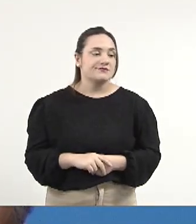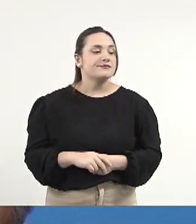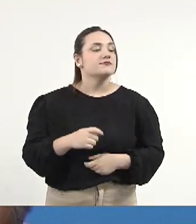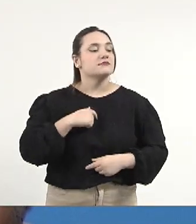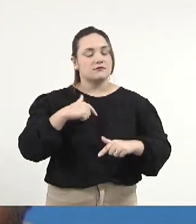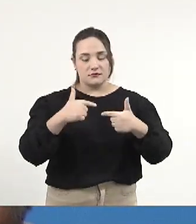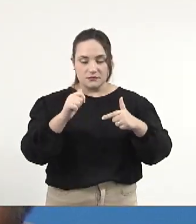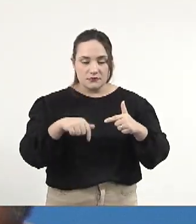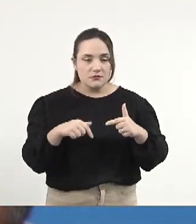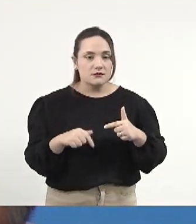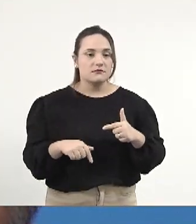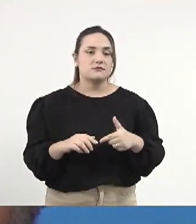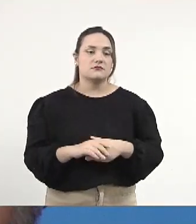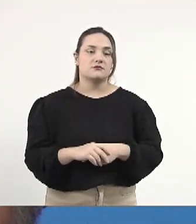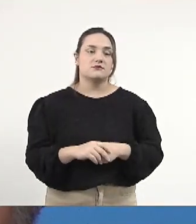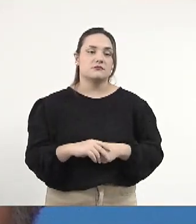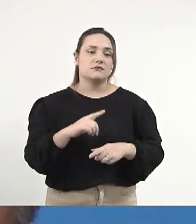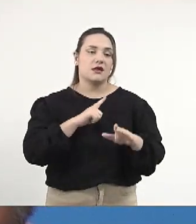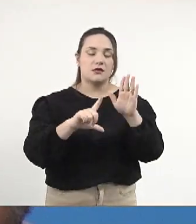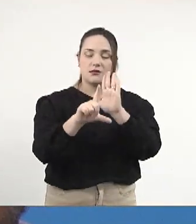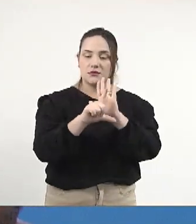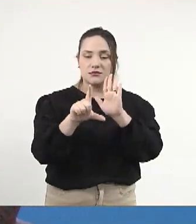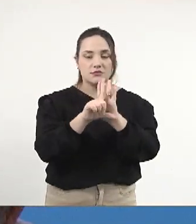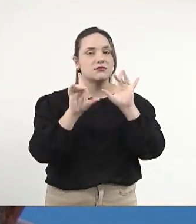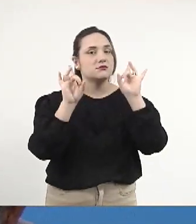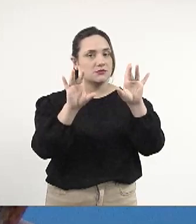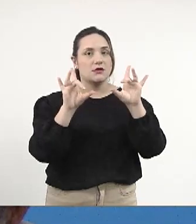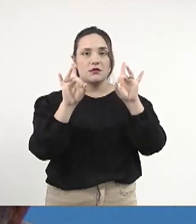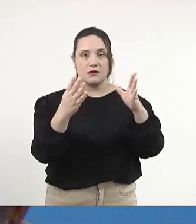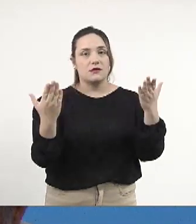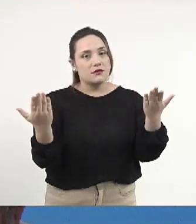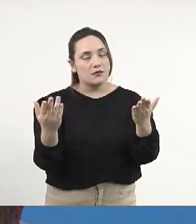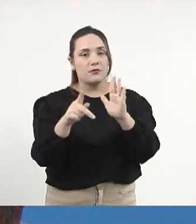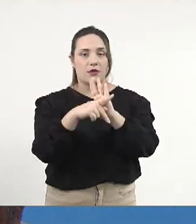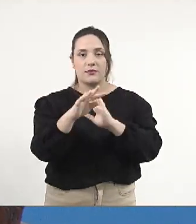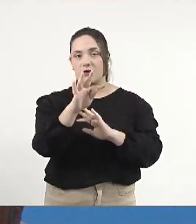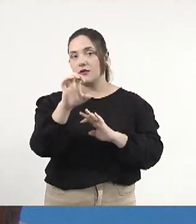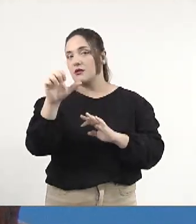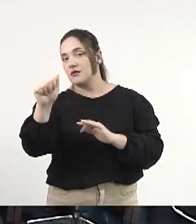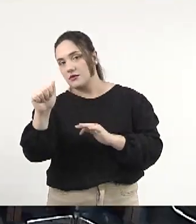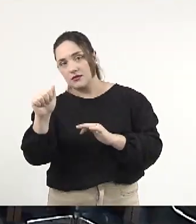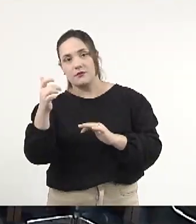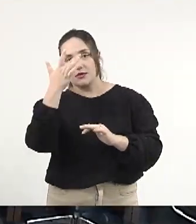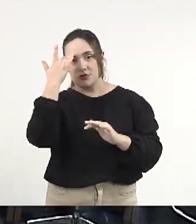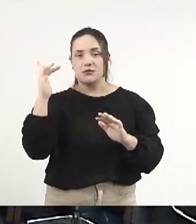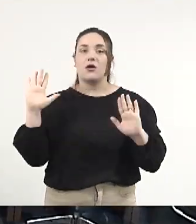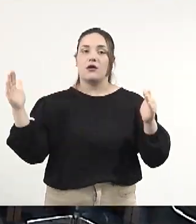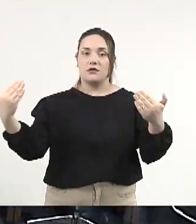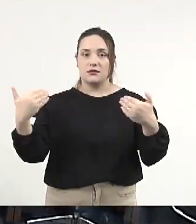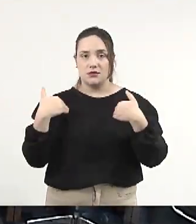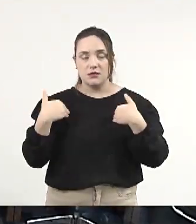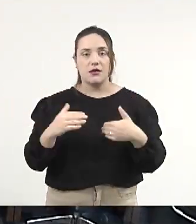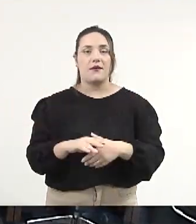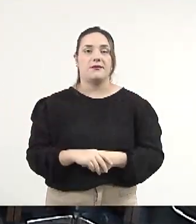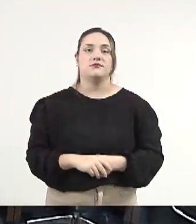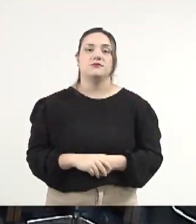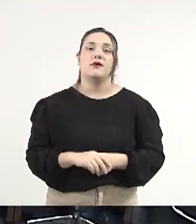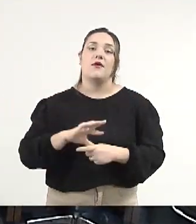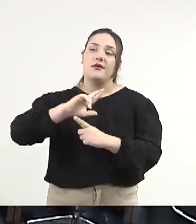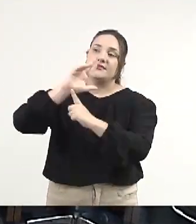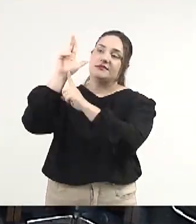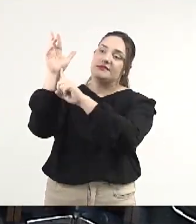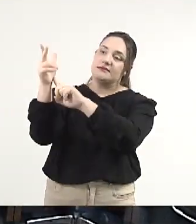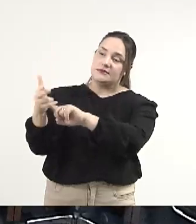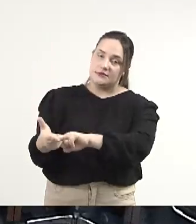nesta casa, em várias leis aprovadas, a respeito do TEA, das pessoas autistas, e todos os vários